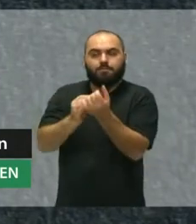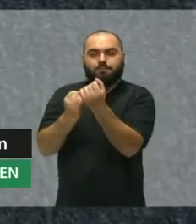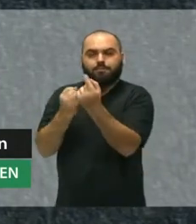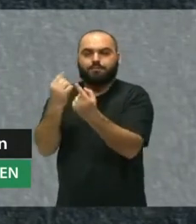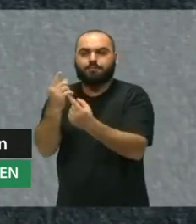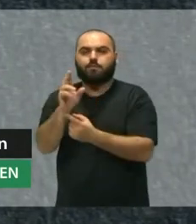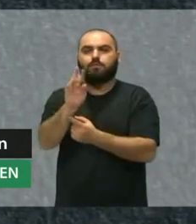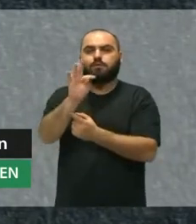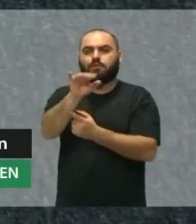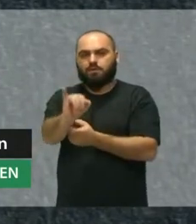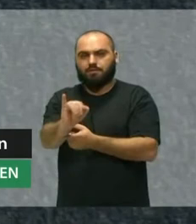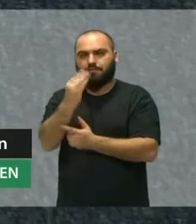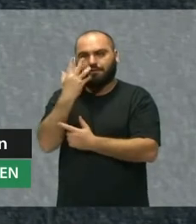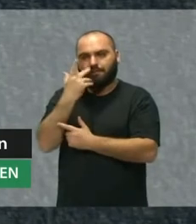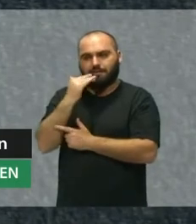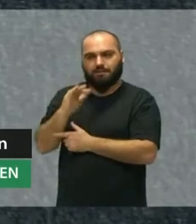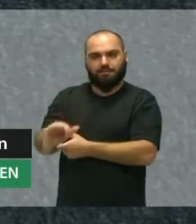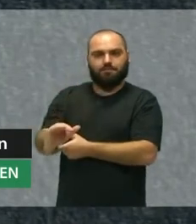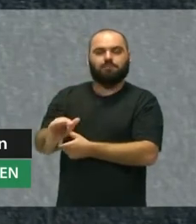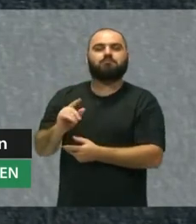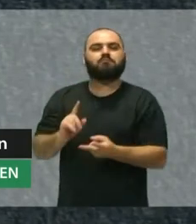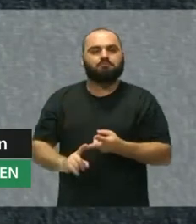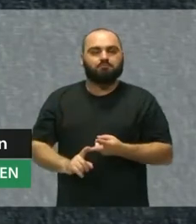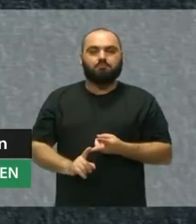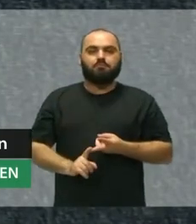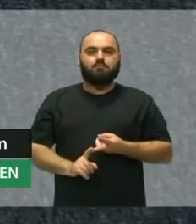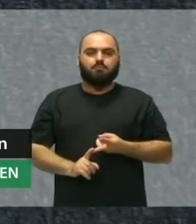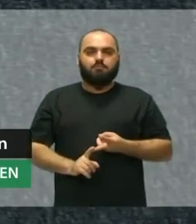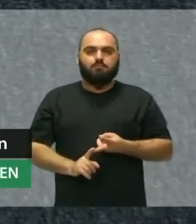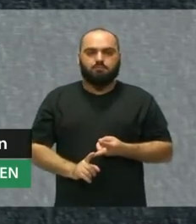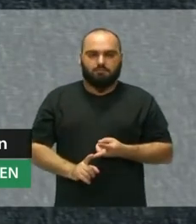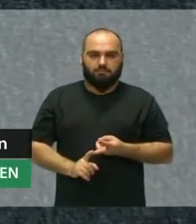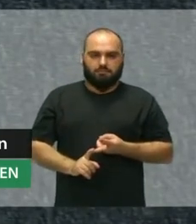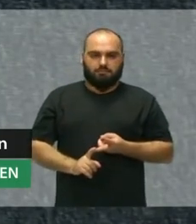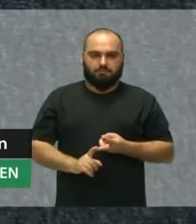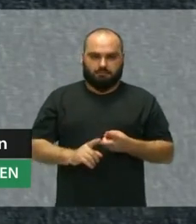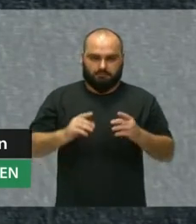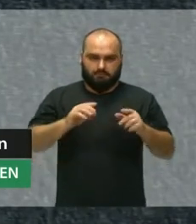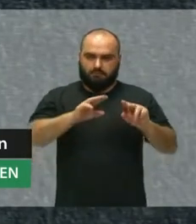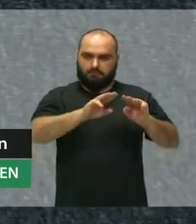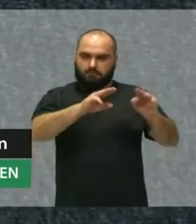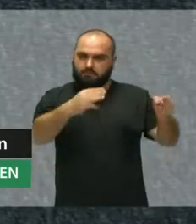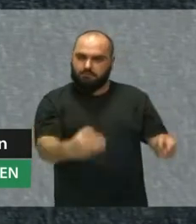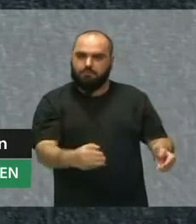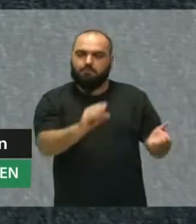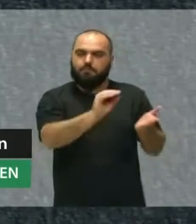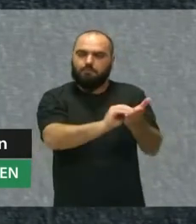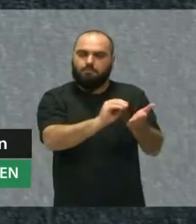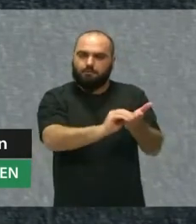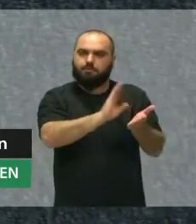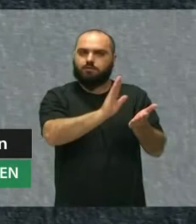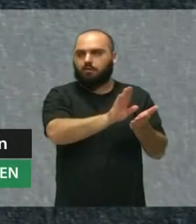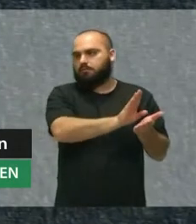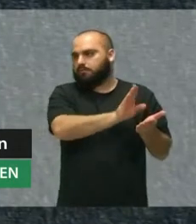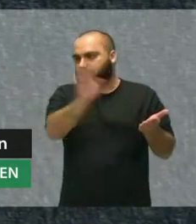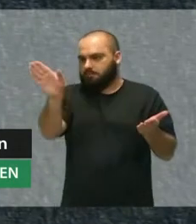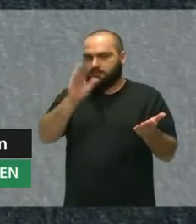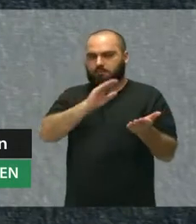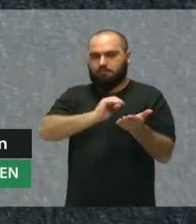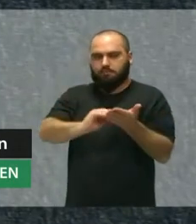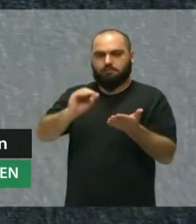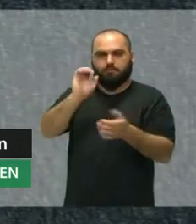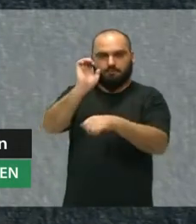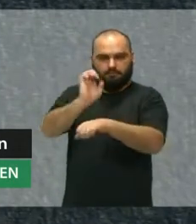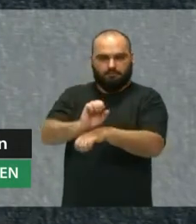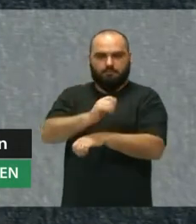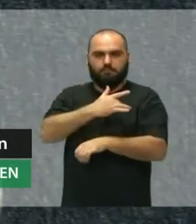de UTI neonatal, falta alguma coisa em termos de mobiliário, isso nós já fomos várias vezes à Secretaria Estadual de